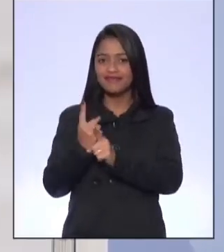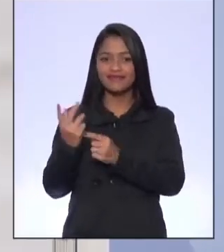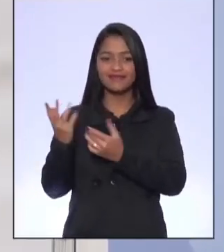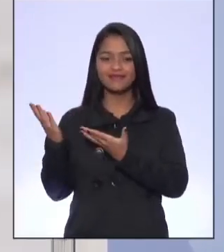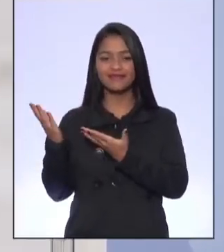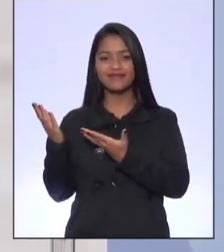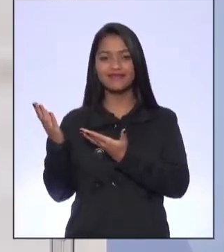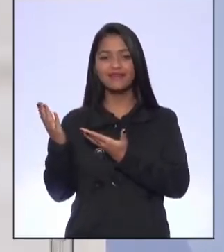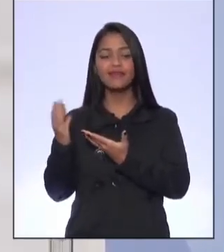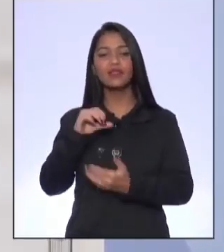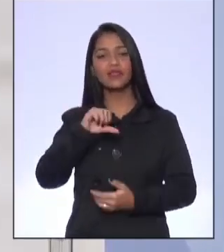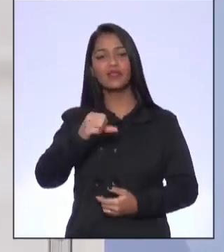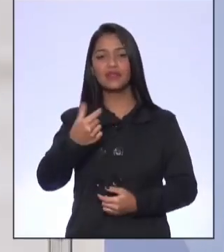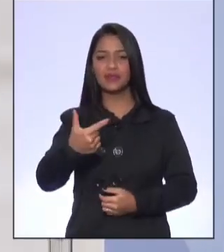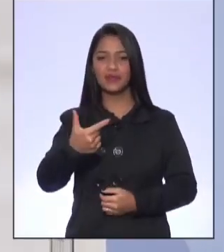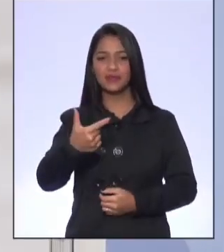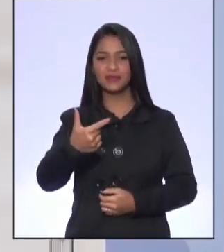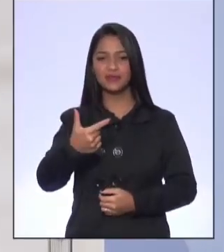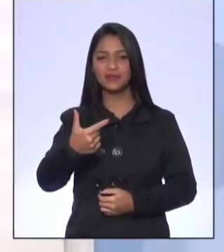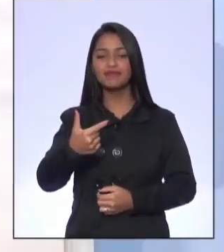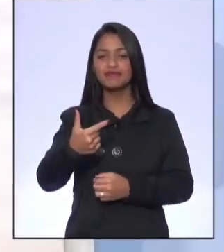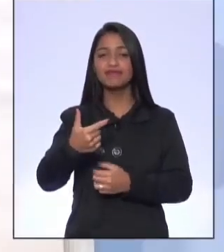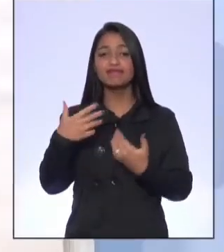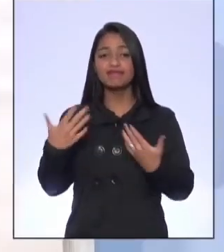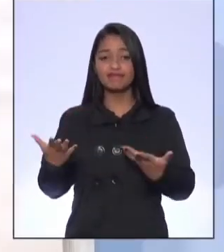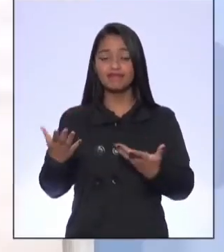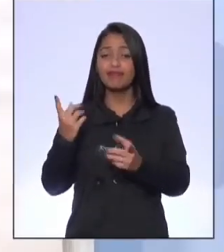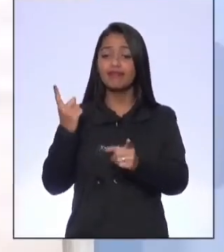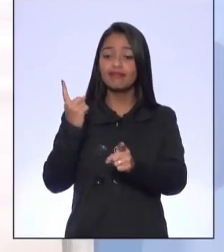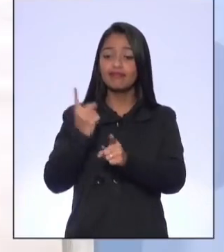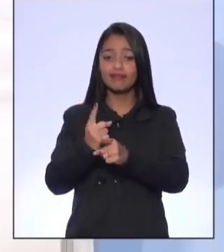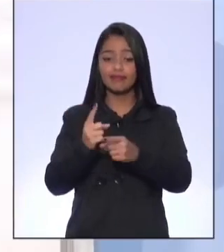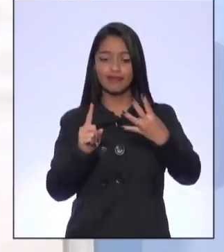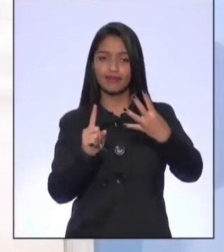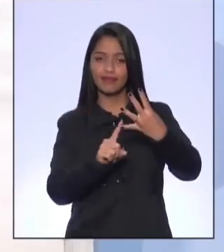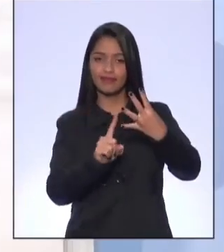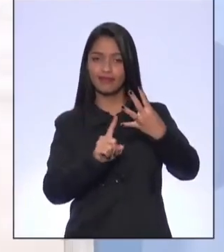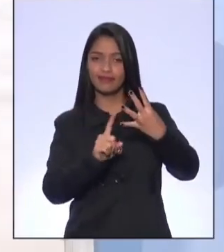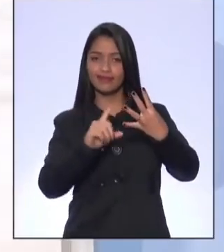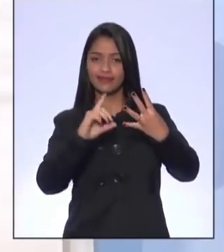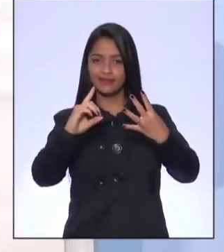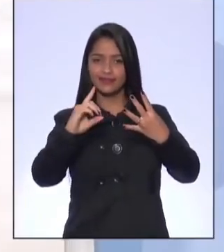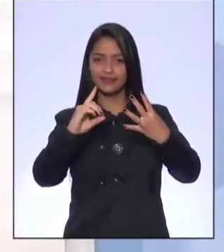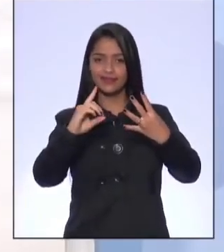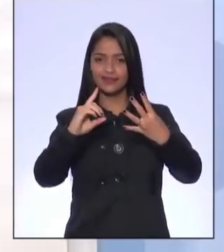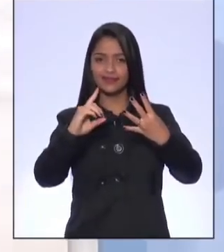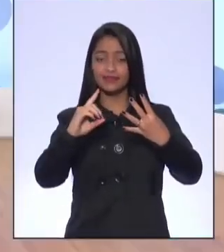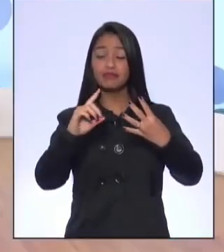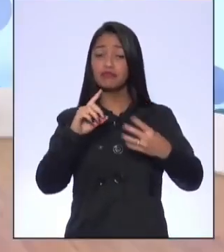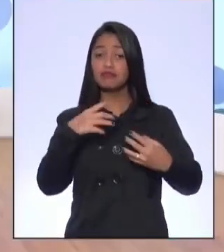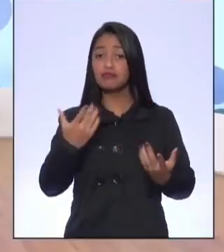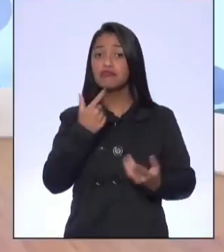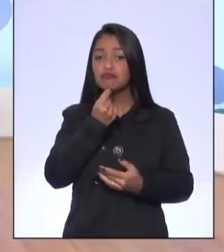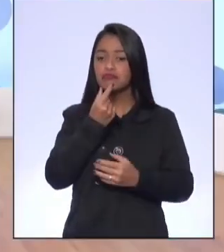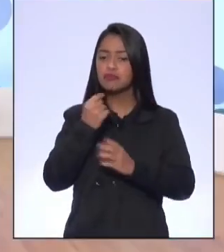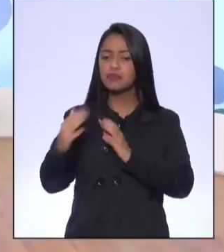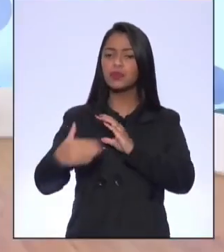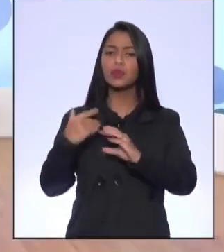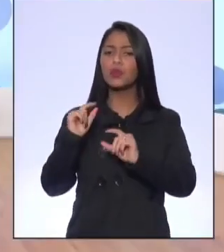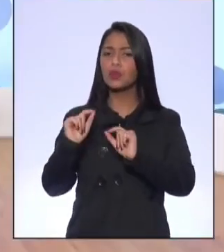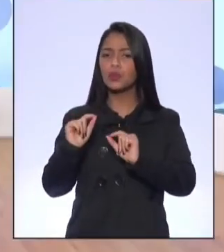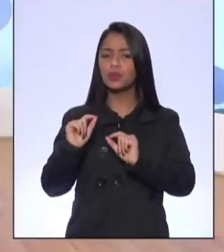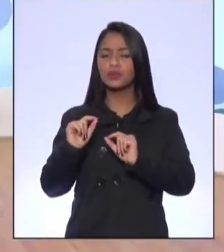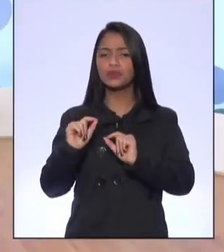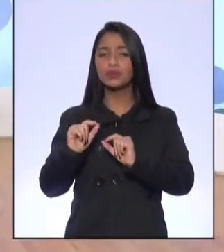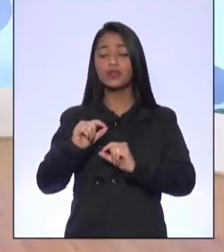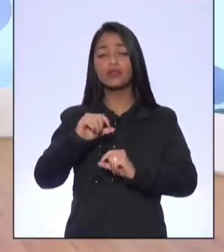lá... 92. 92, que é a alternativa D, não é isso? O Thierry Alex, olha o que ele falou aqui. 92,